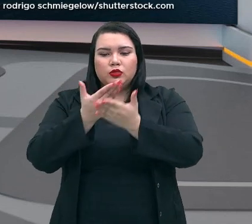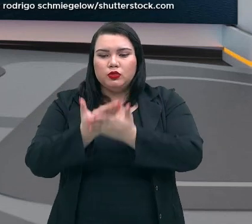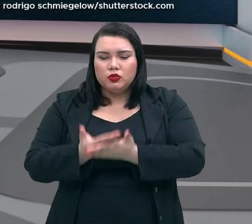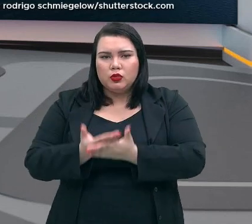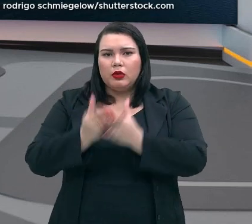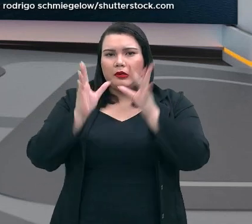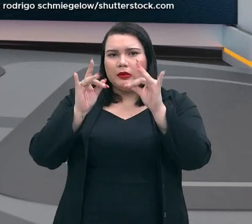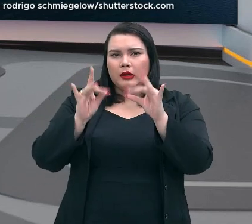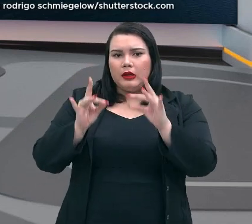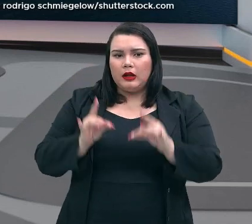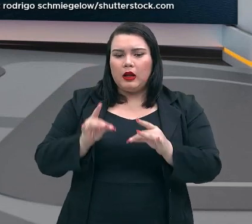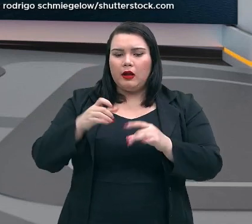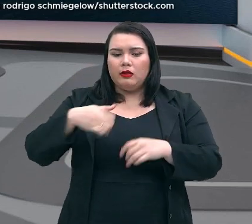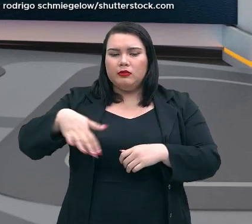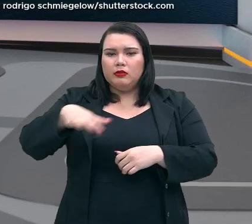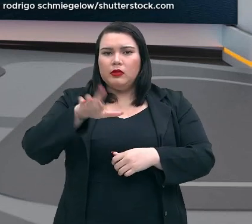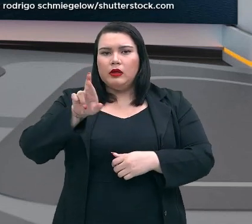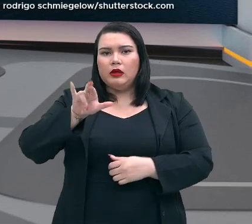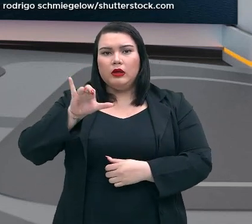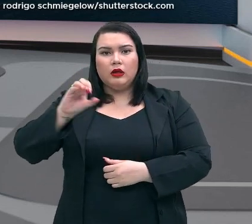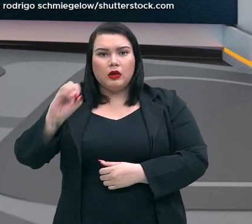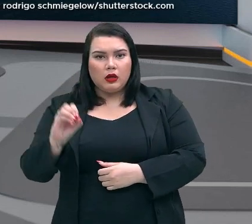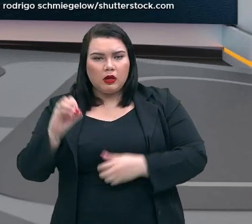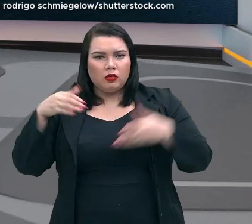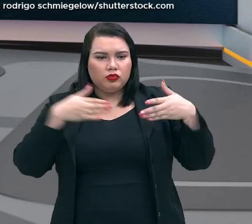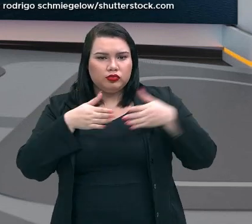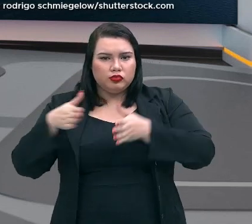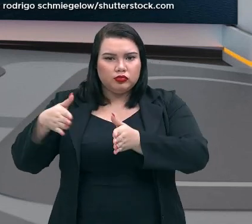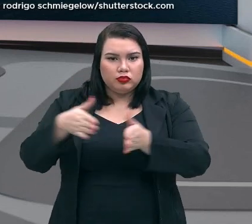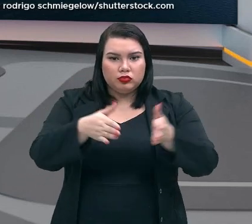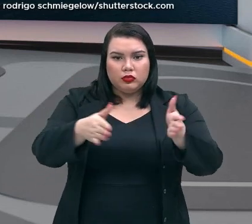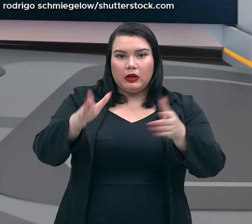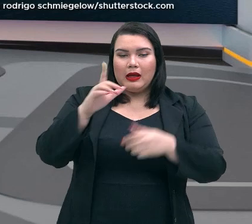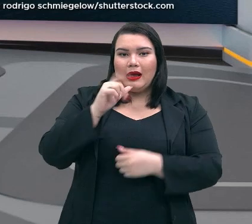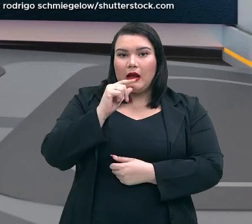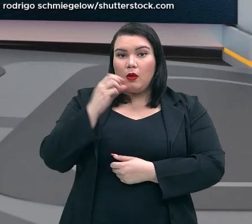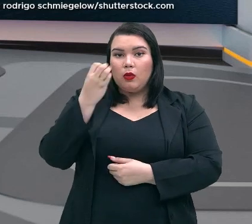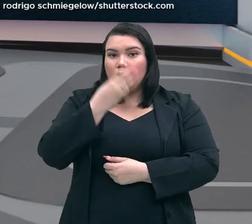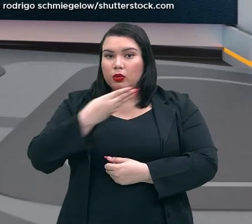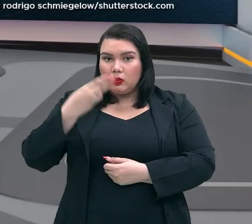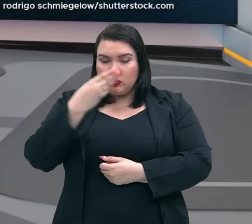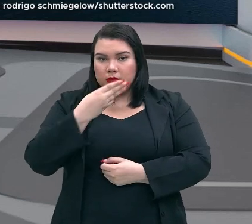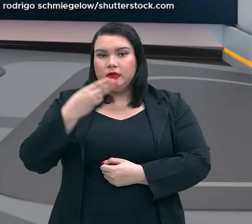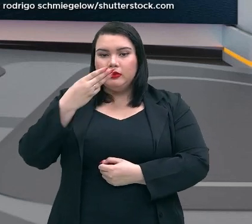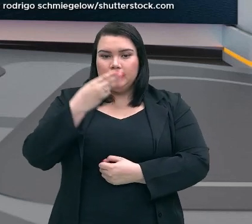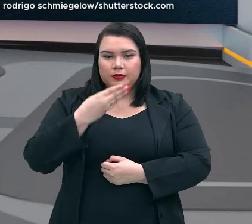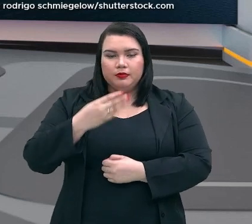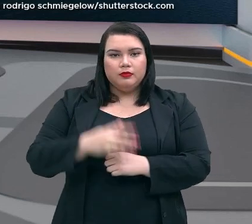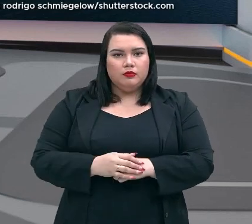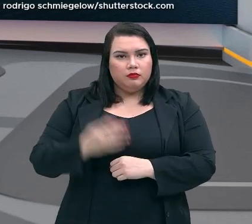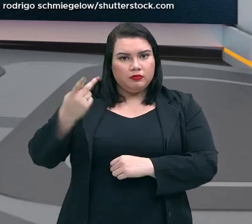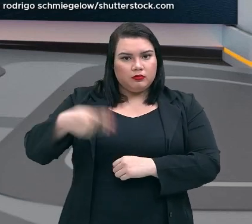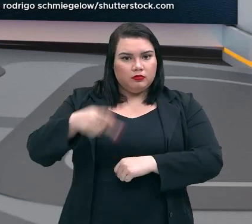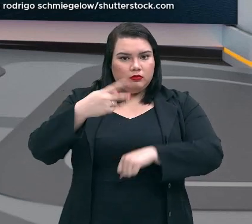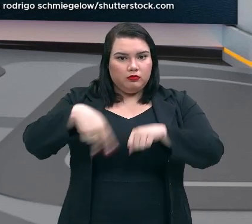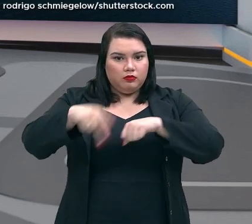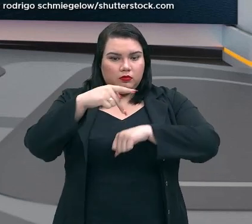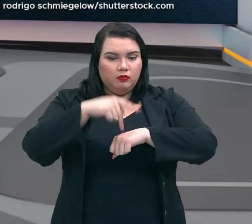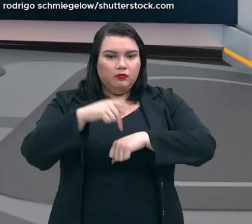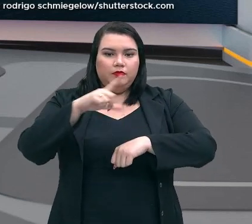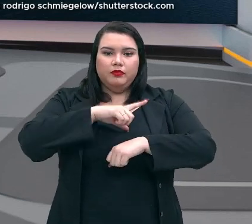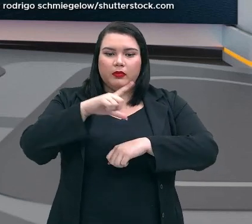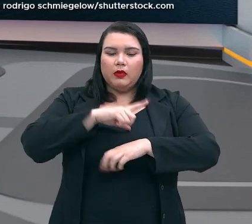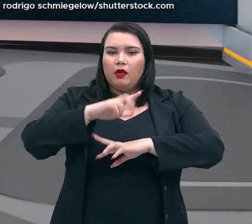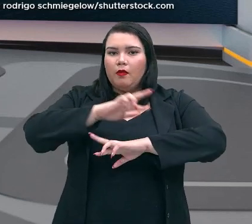certo? Principalmente essa parte que pega a água doce. E aqui no nosso país, a gente vai verificar que existem